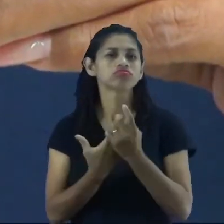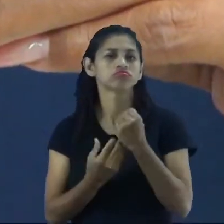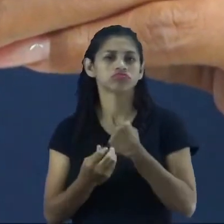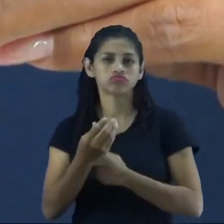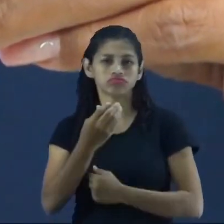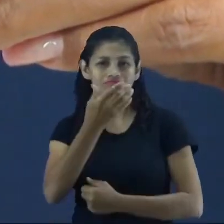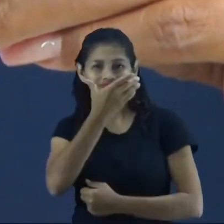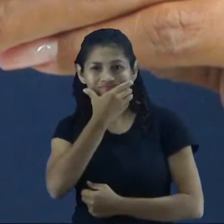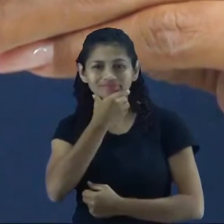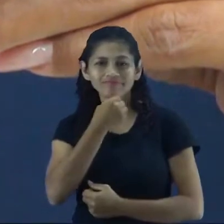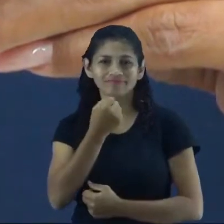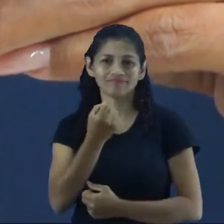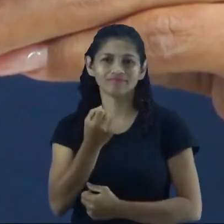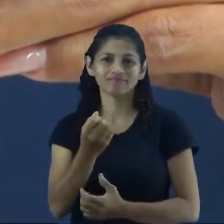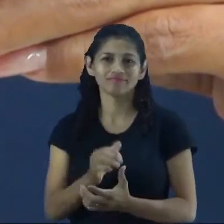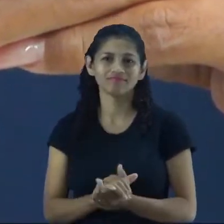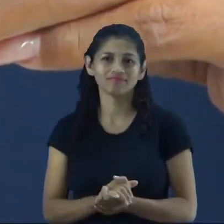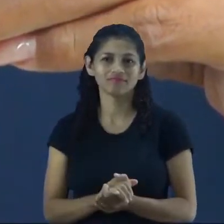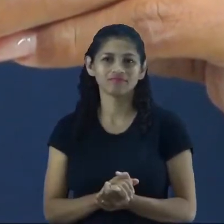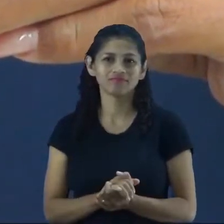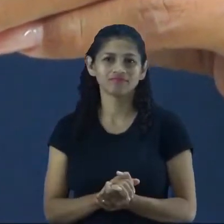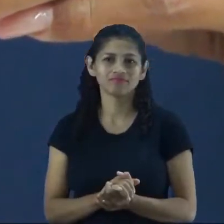Então, aqui nós temos uma paisagem